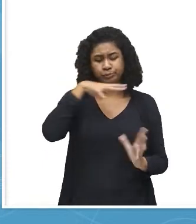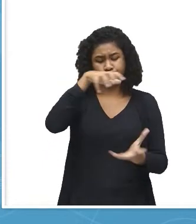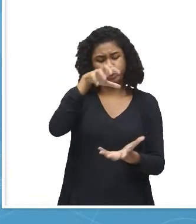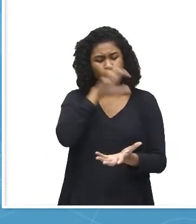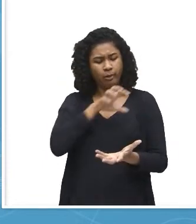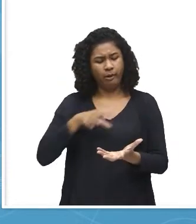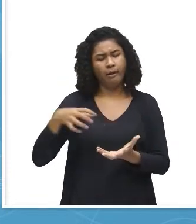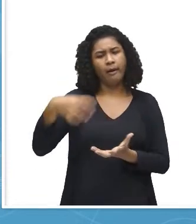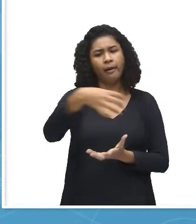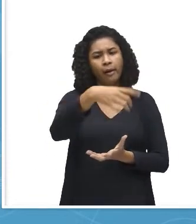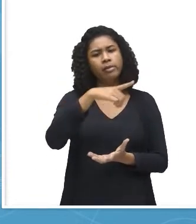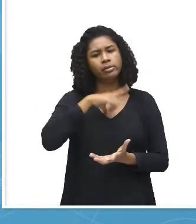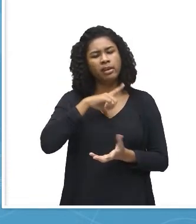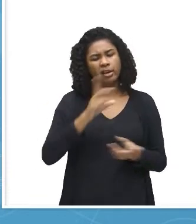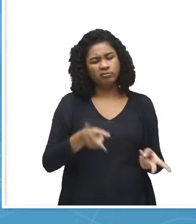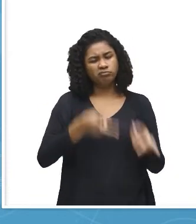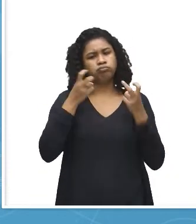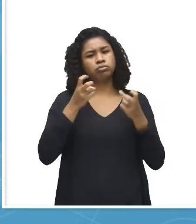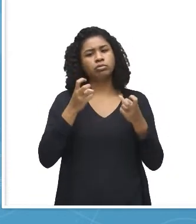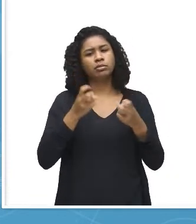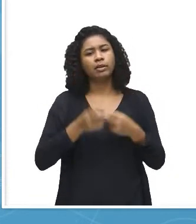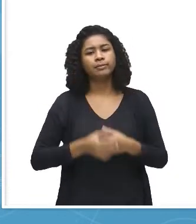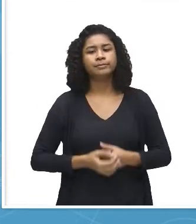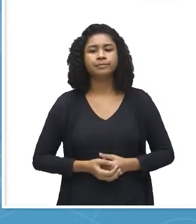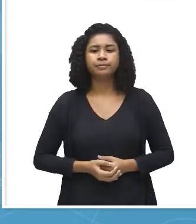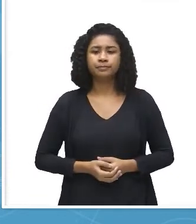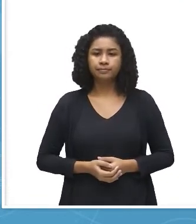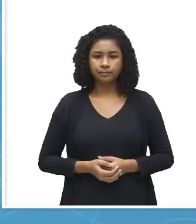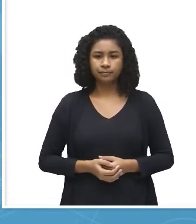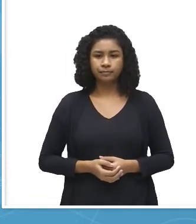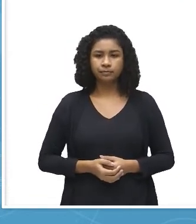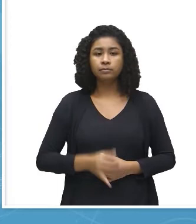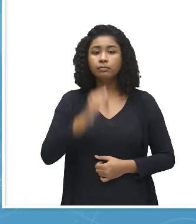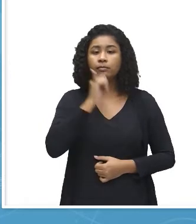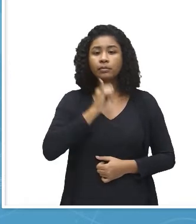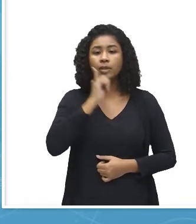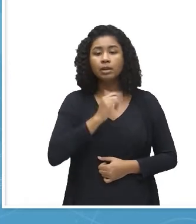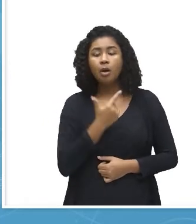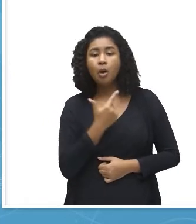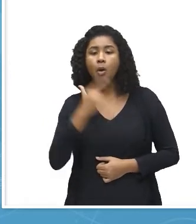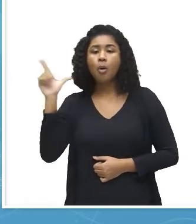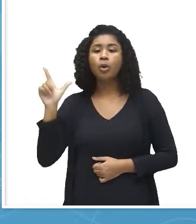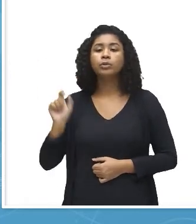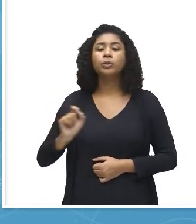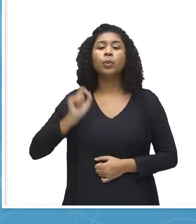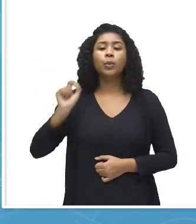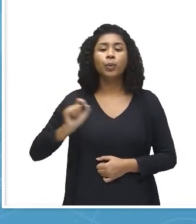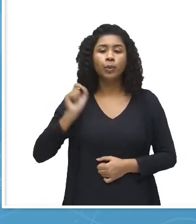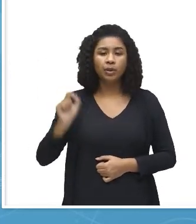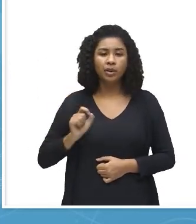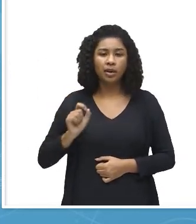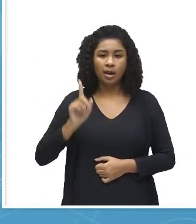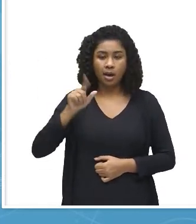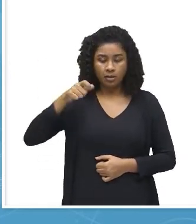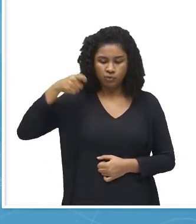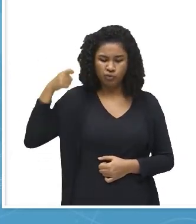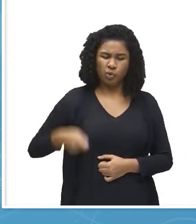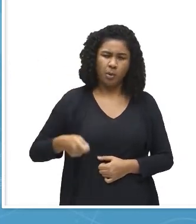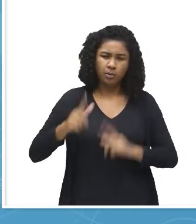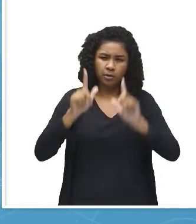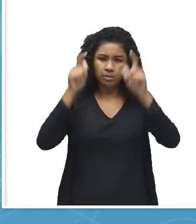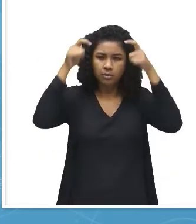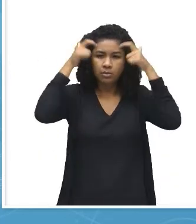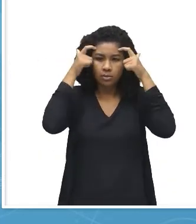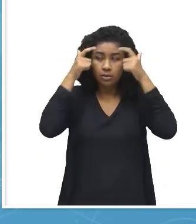Adiante. Outro exemplo aqui que a gente pode falar para vocês de dominação imperialista